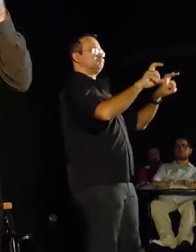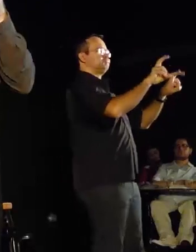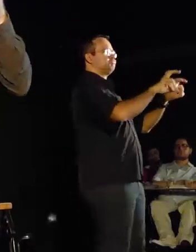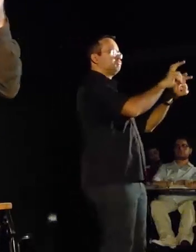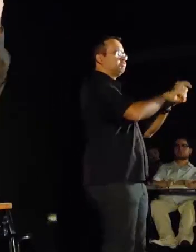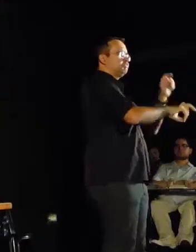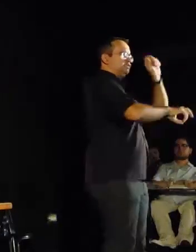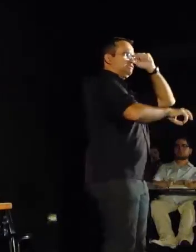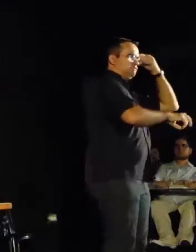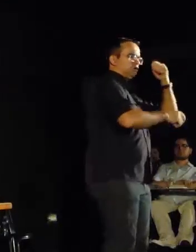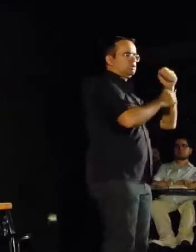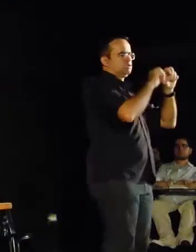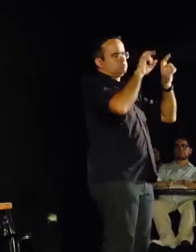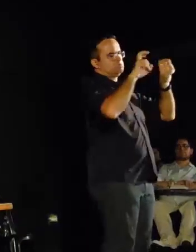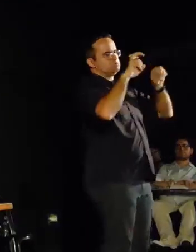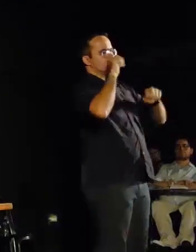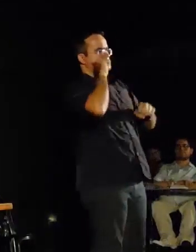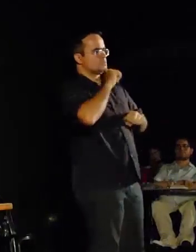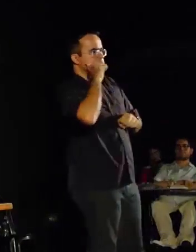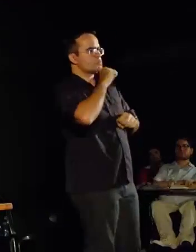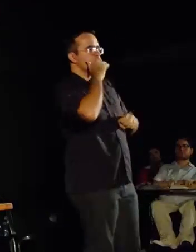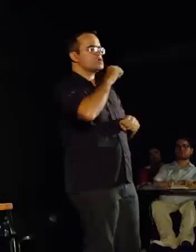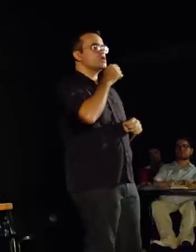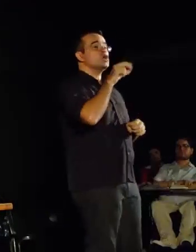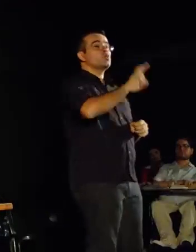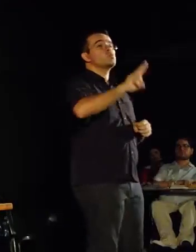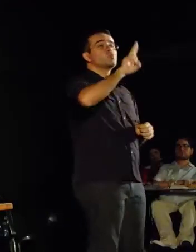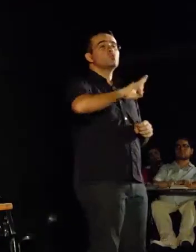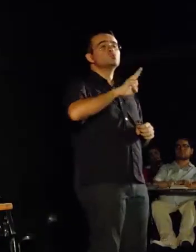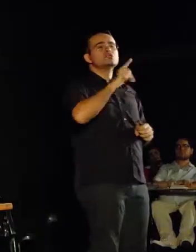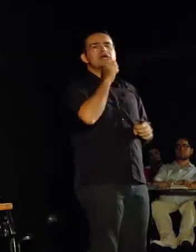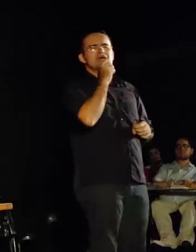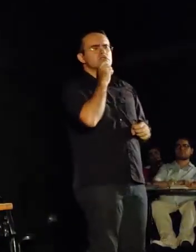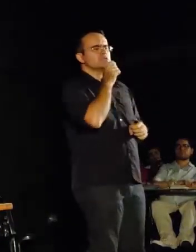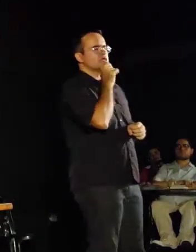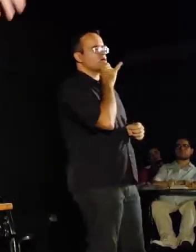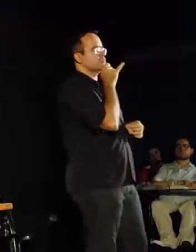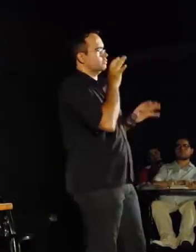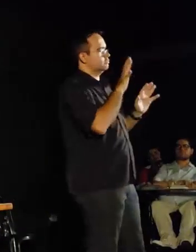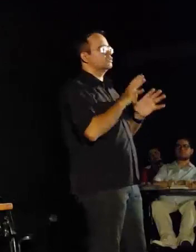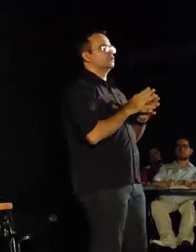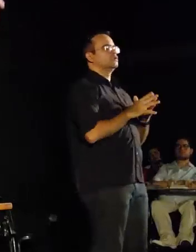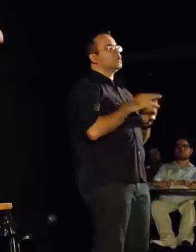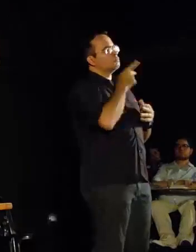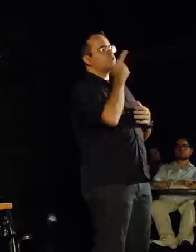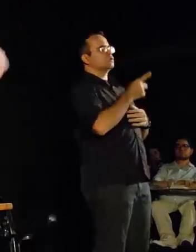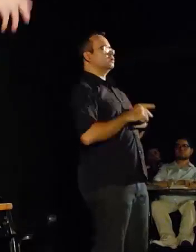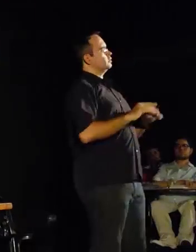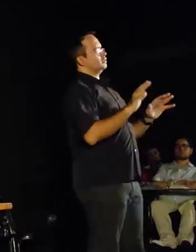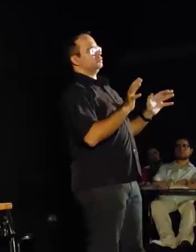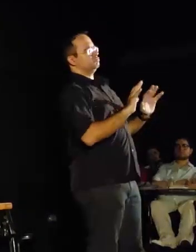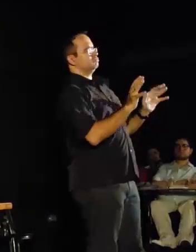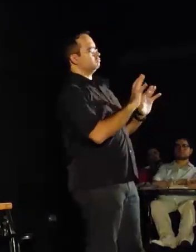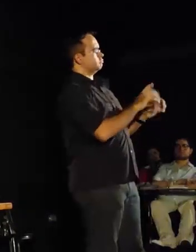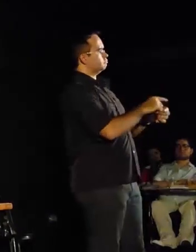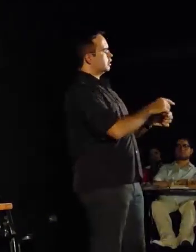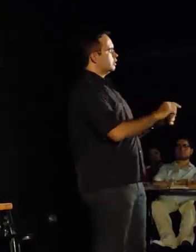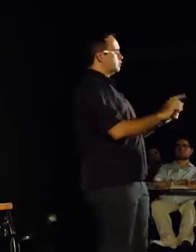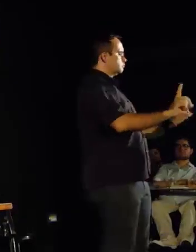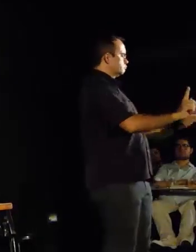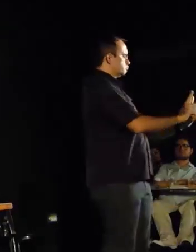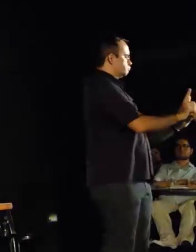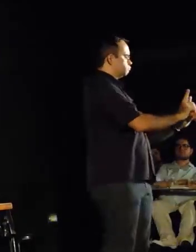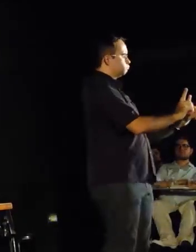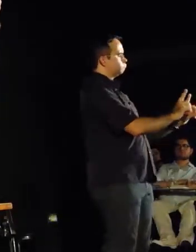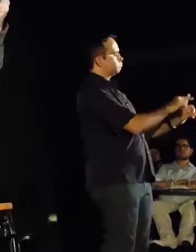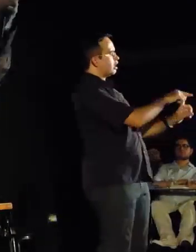por exemplo, mais ou menos, né? Não tenho nada contra relações homoafetivas, homossexuais,